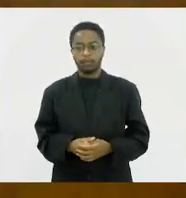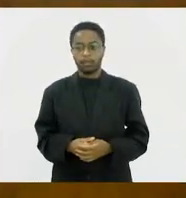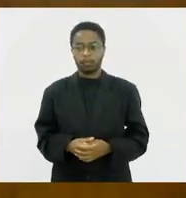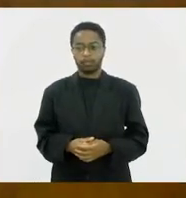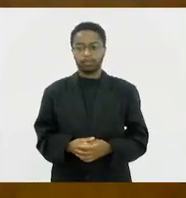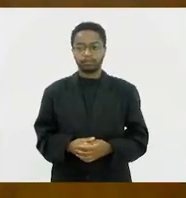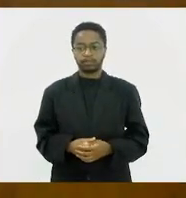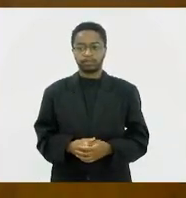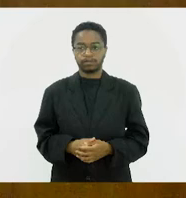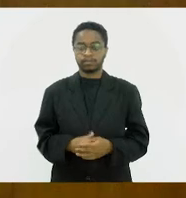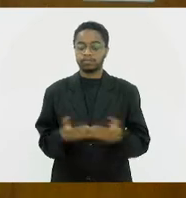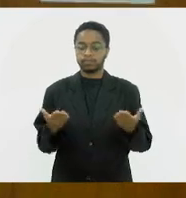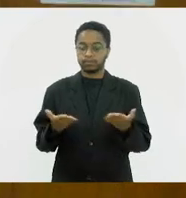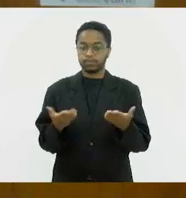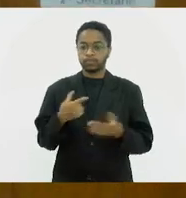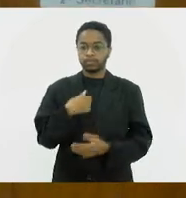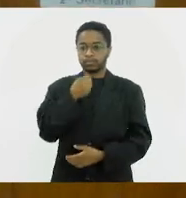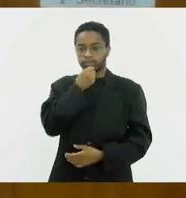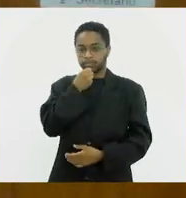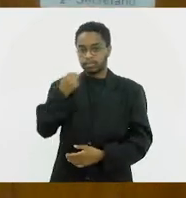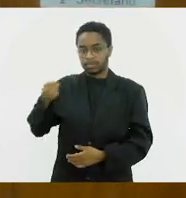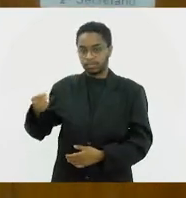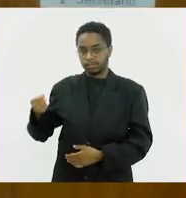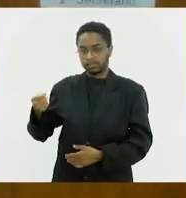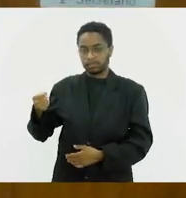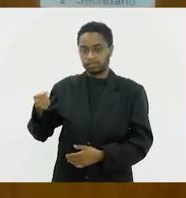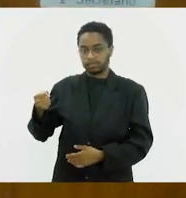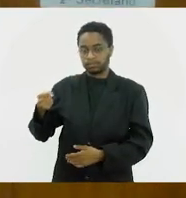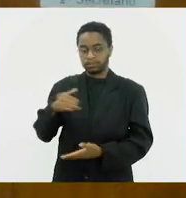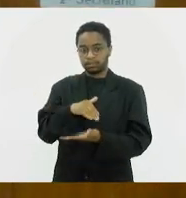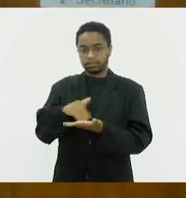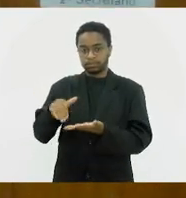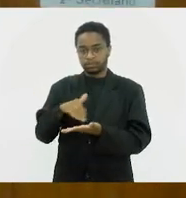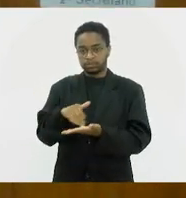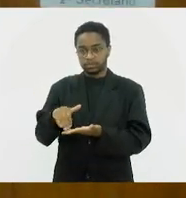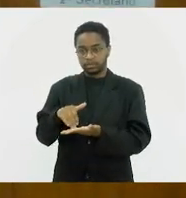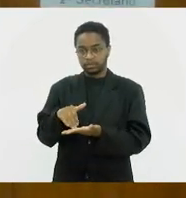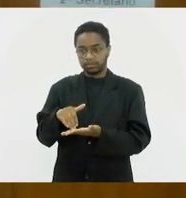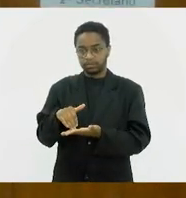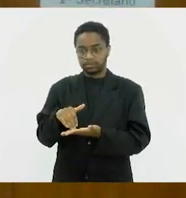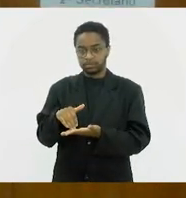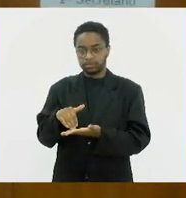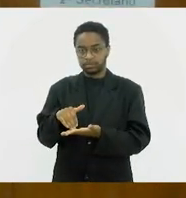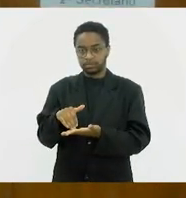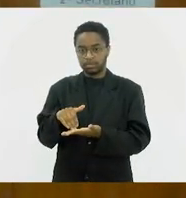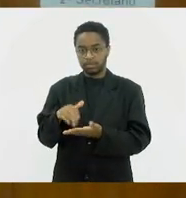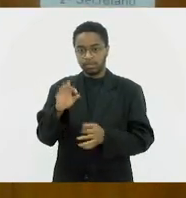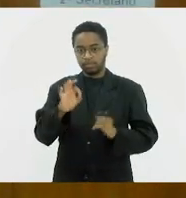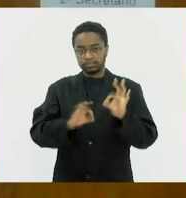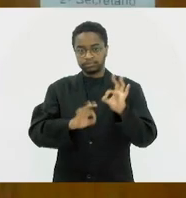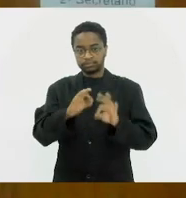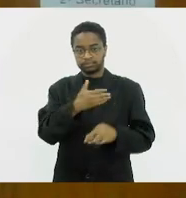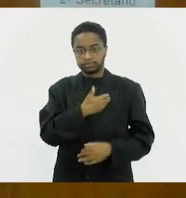Então, agora eu queria passar a palavra para o nosso secretário de Ordem Pública,